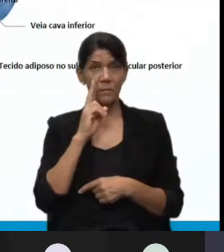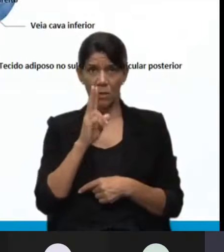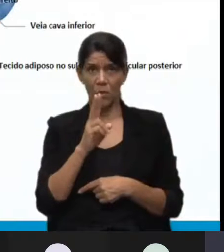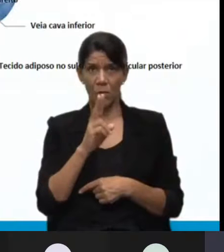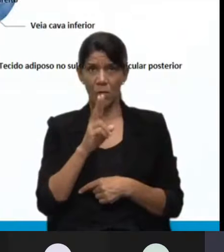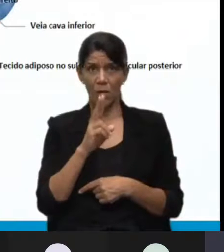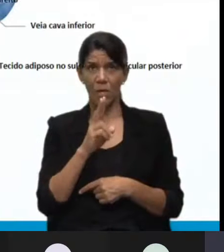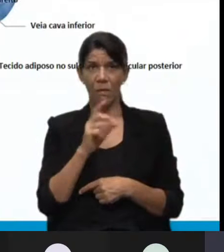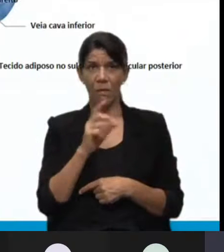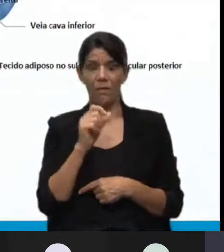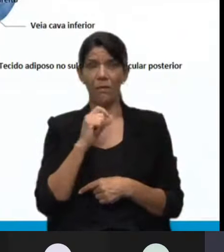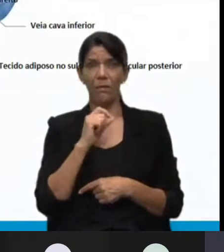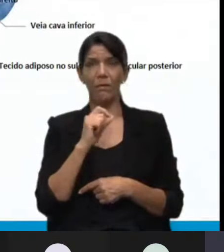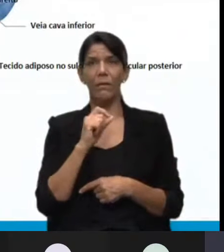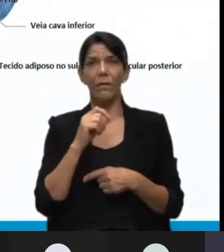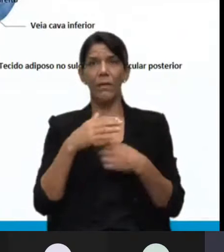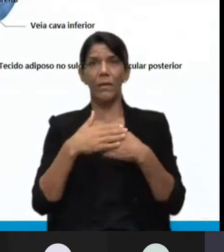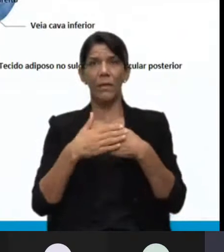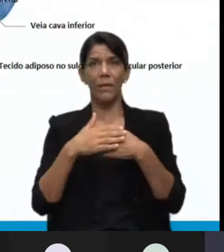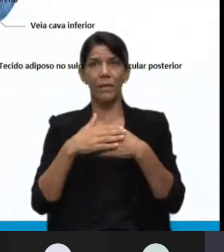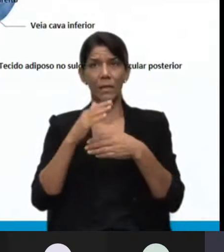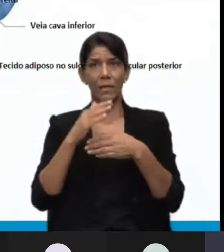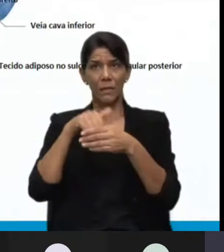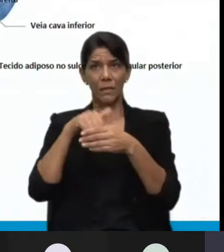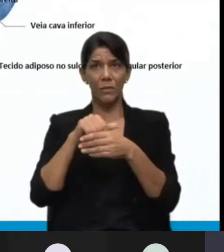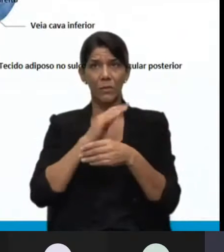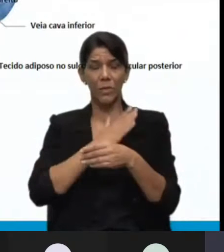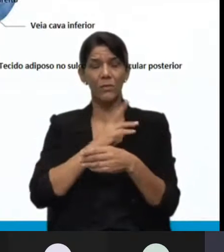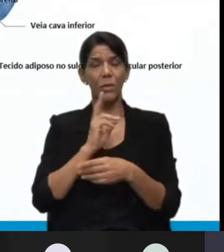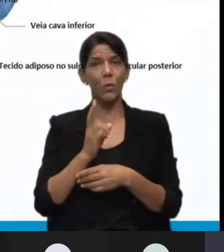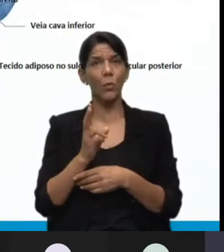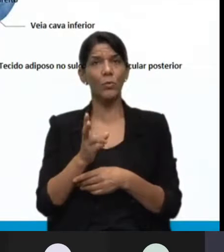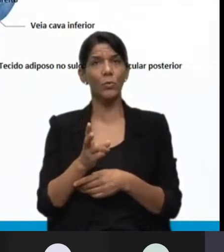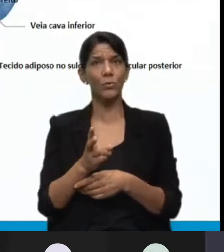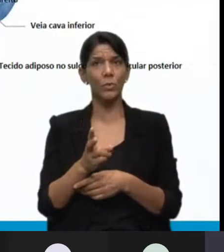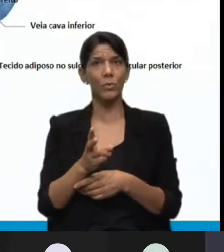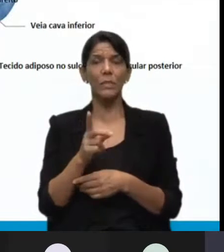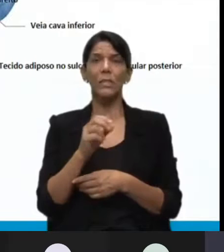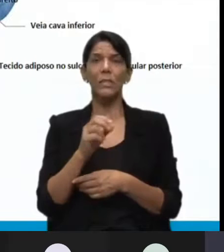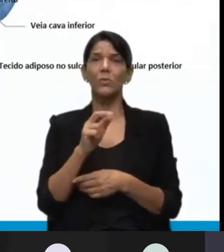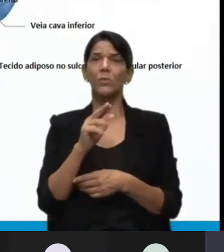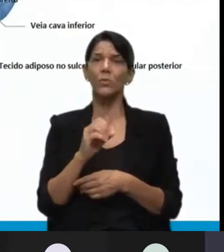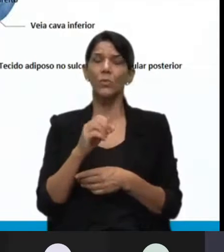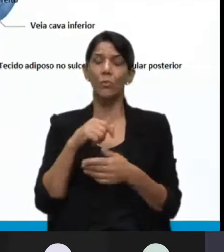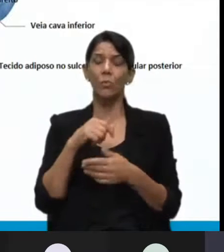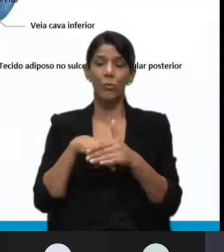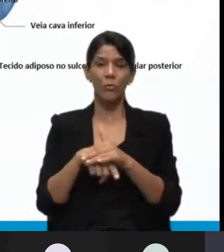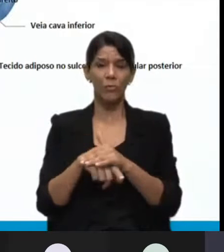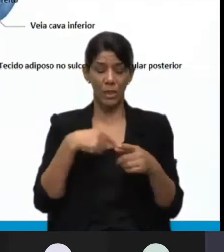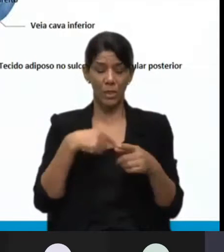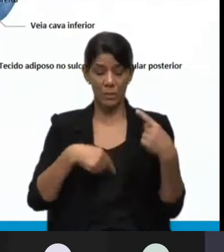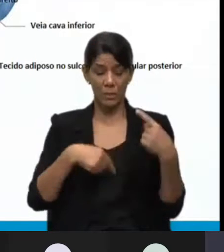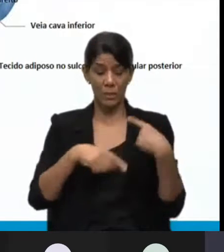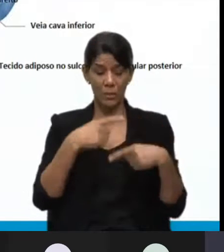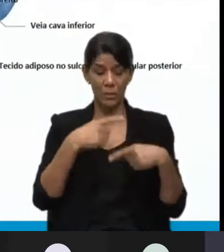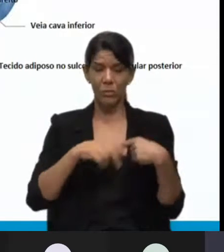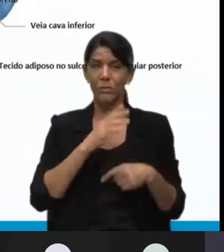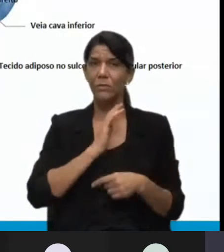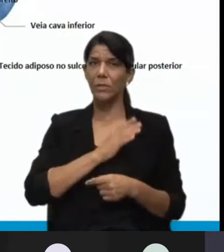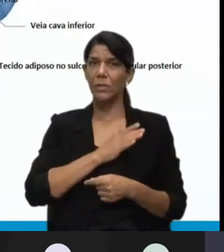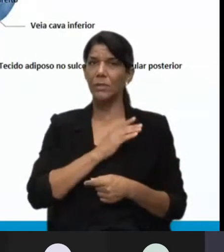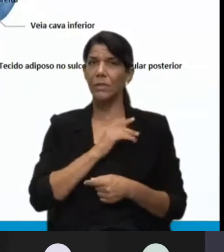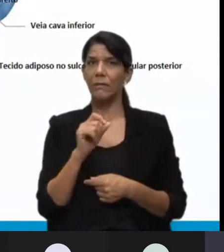olhar aqui, ó, que é a face posterior do coração, ele tá aqui, continuando aqui, tá? Então, ele é um sulco profundo, ele circunda a maior parte